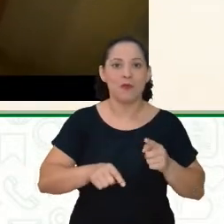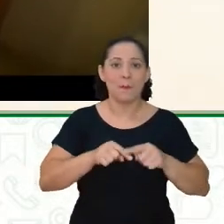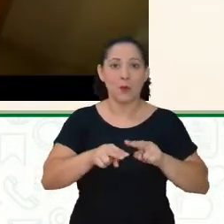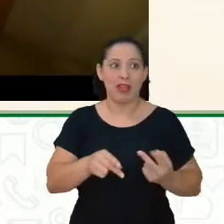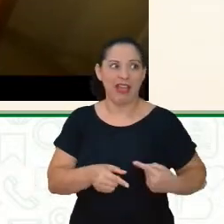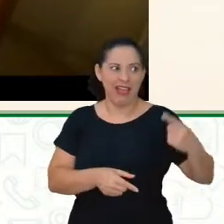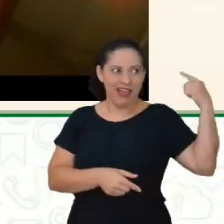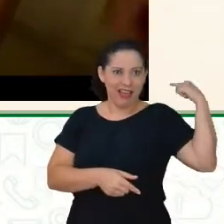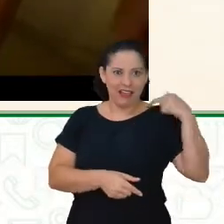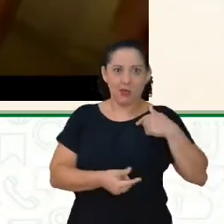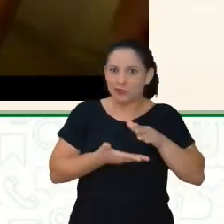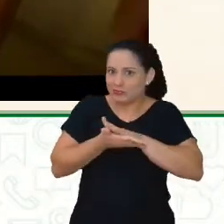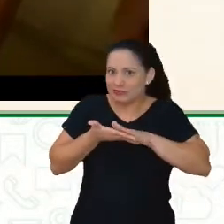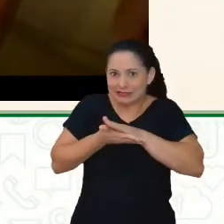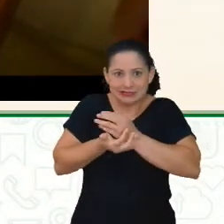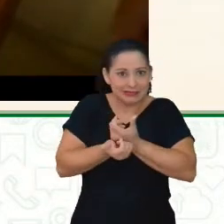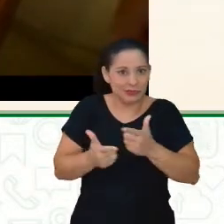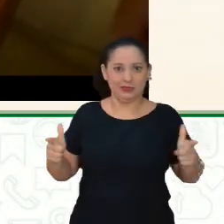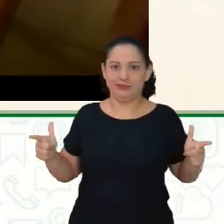tive.